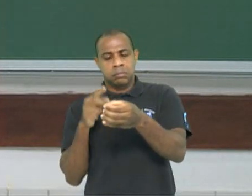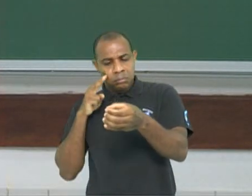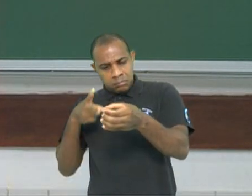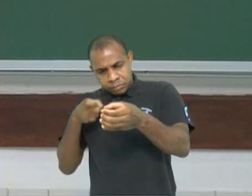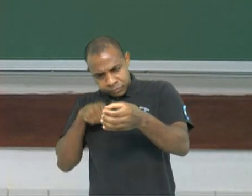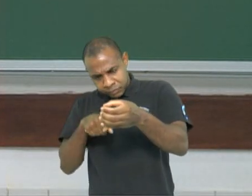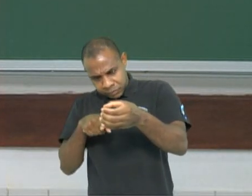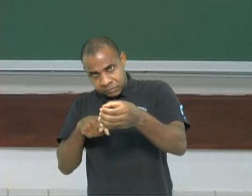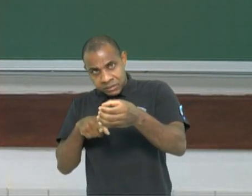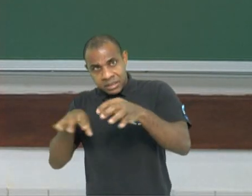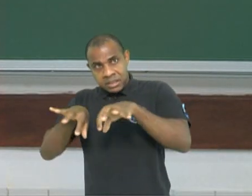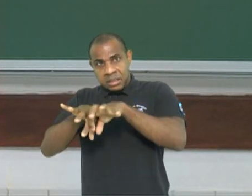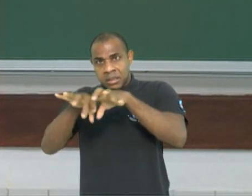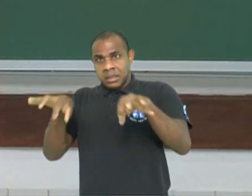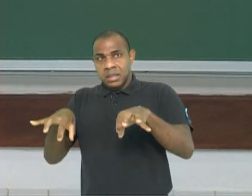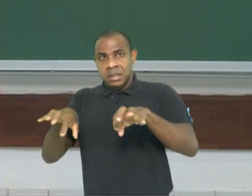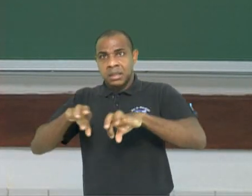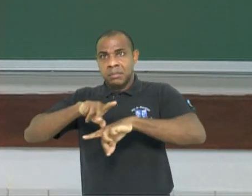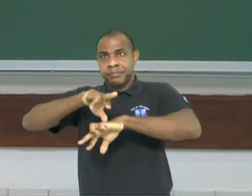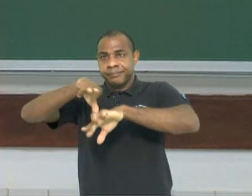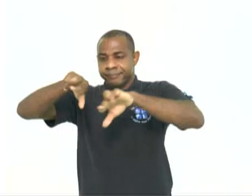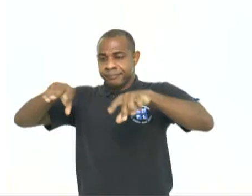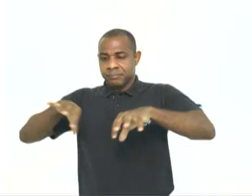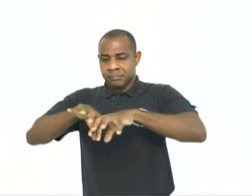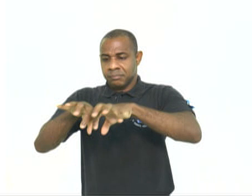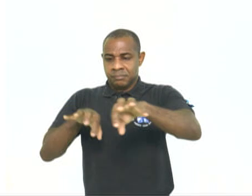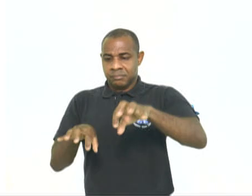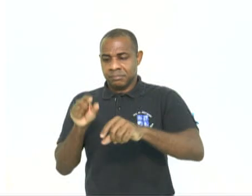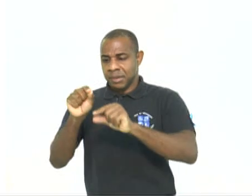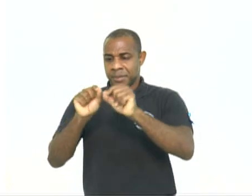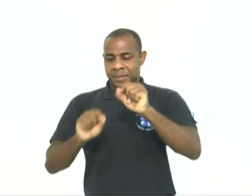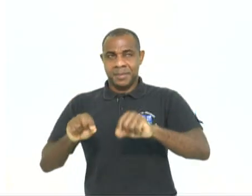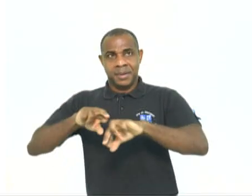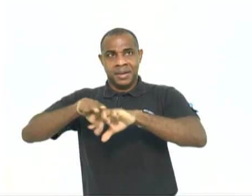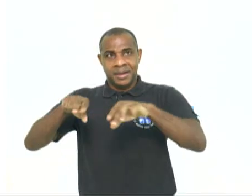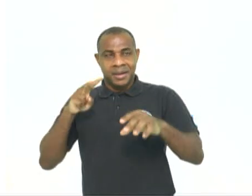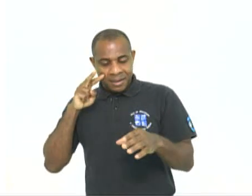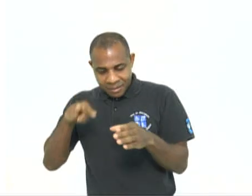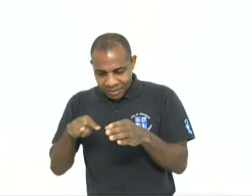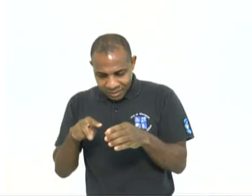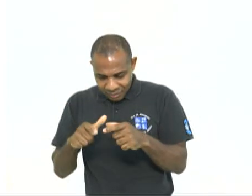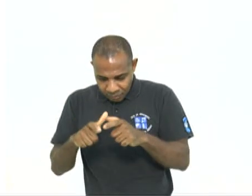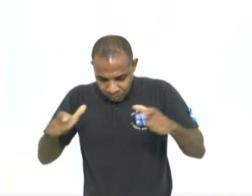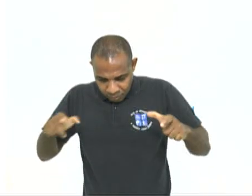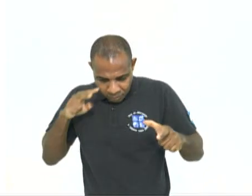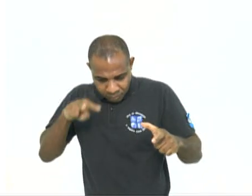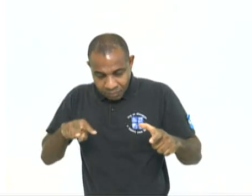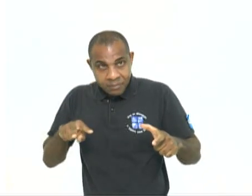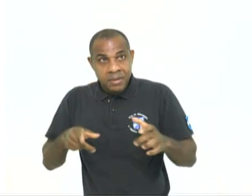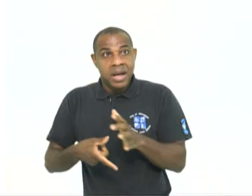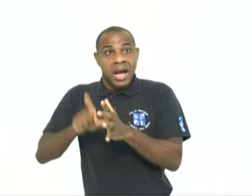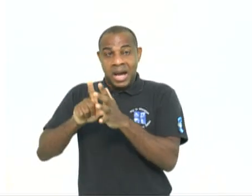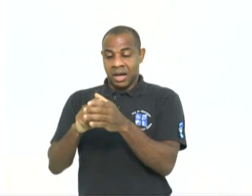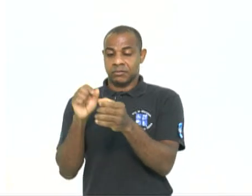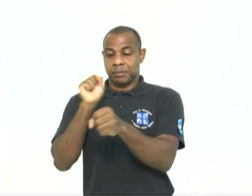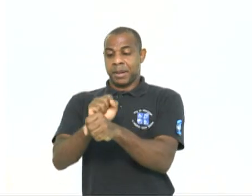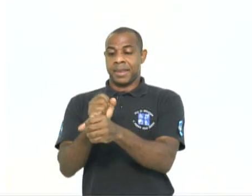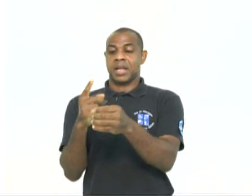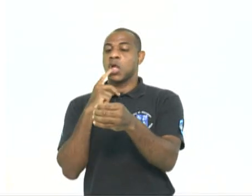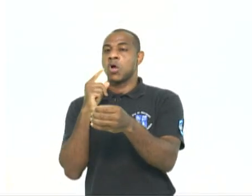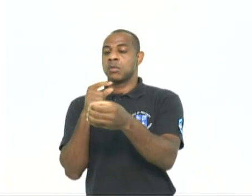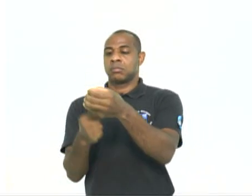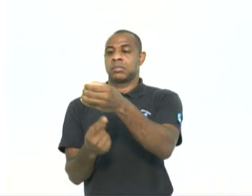verificar a separação desses elementos do sangue. Aqui você tem o sangue antes de ser centrifugado, beleza? Todo